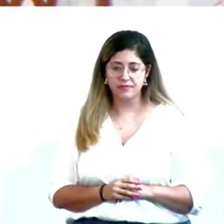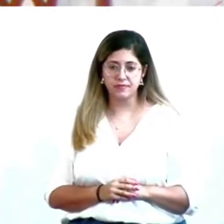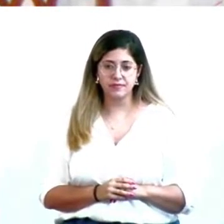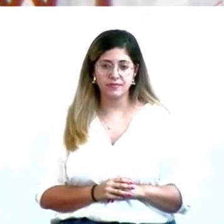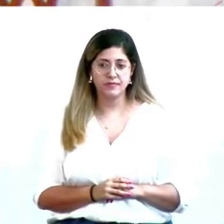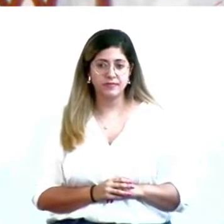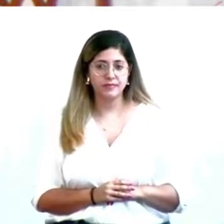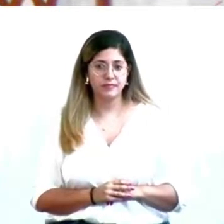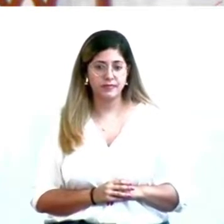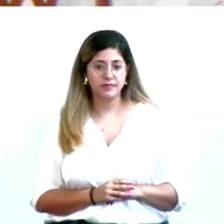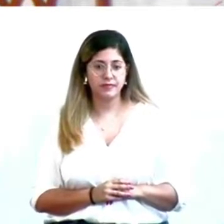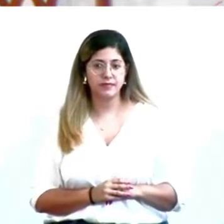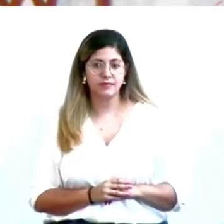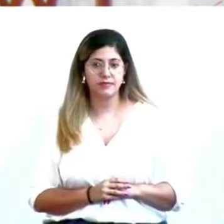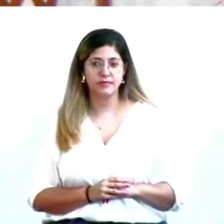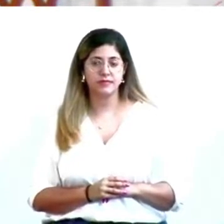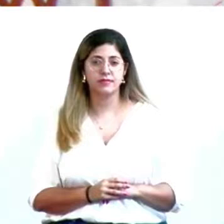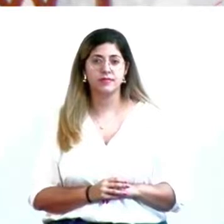Veja como isso é muito sério.